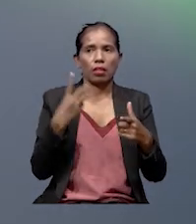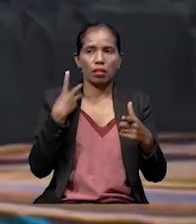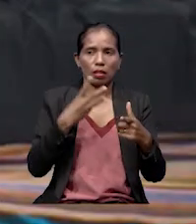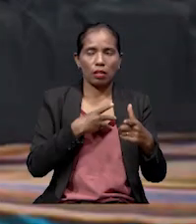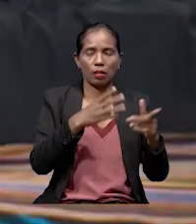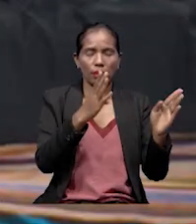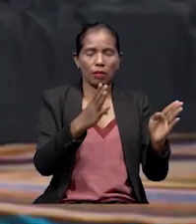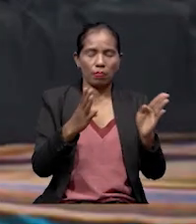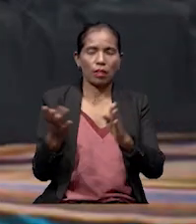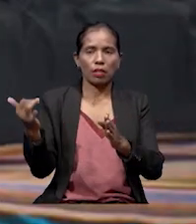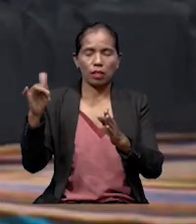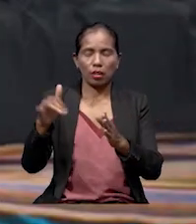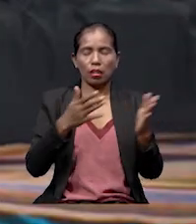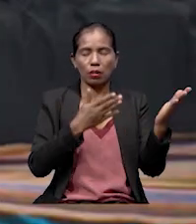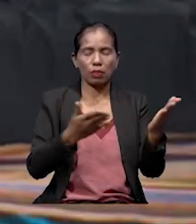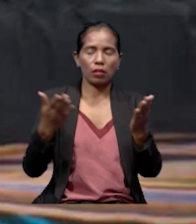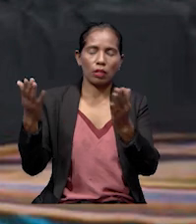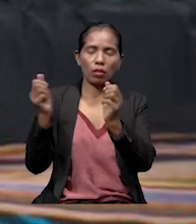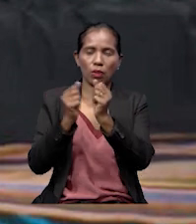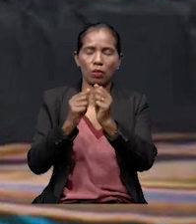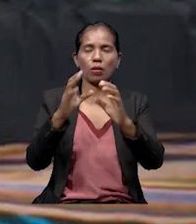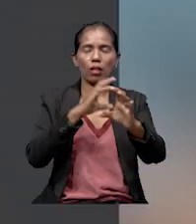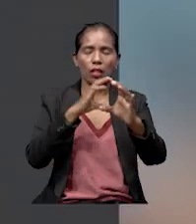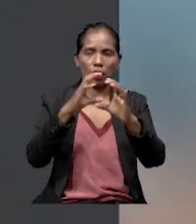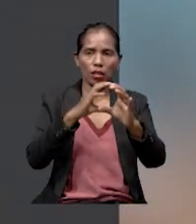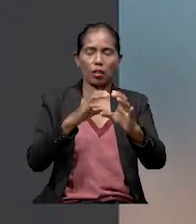de tudo a careta, escolto ho,